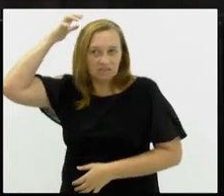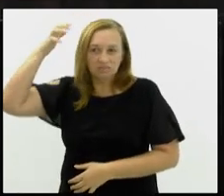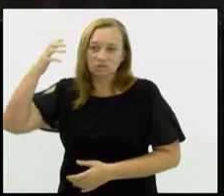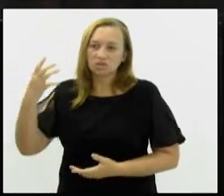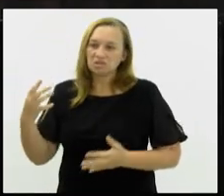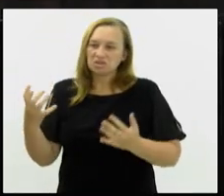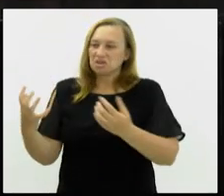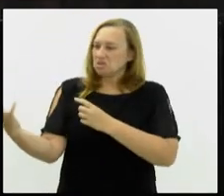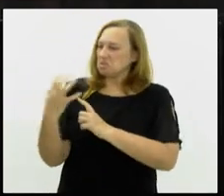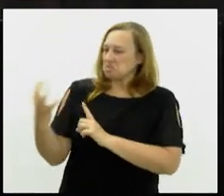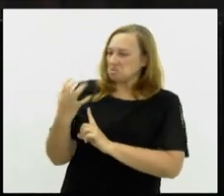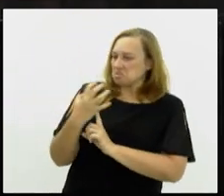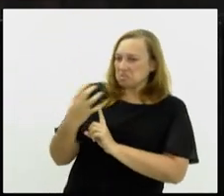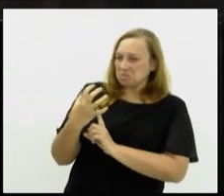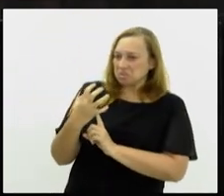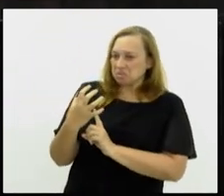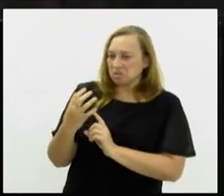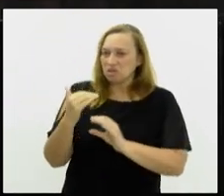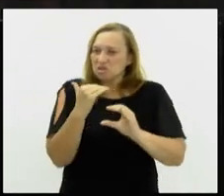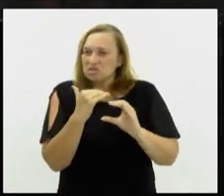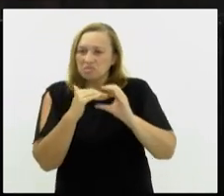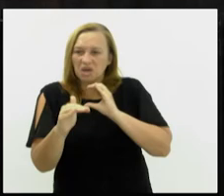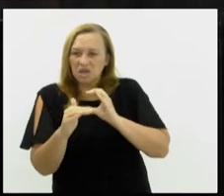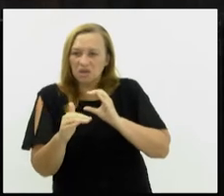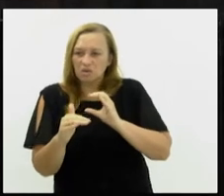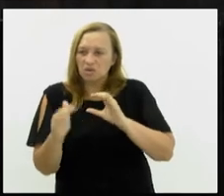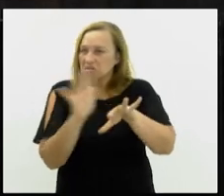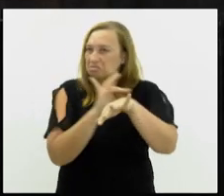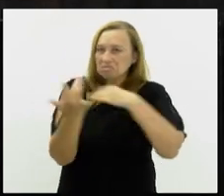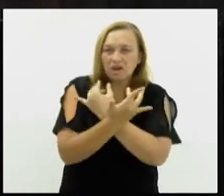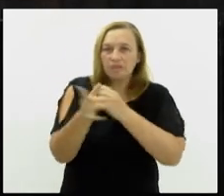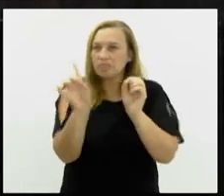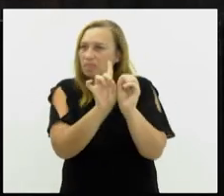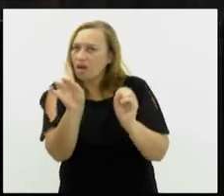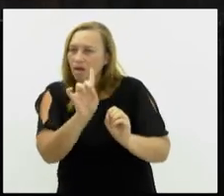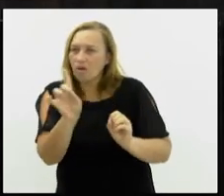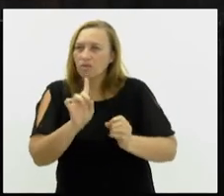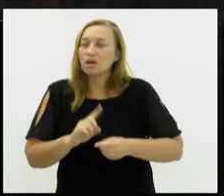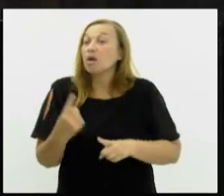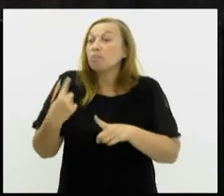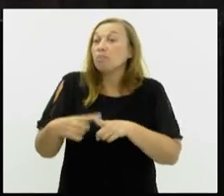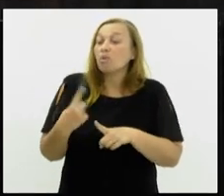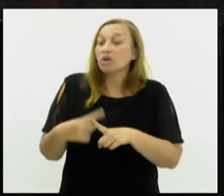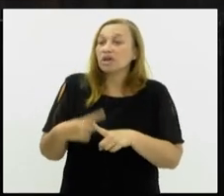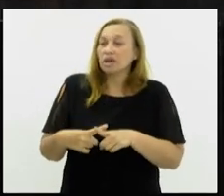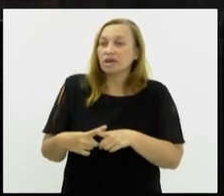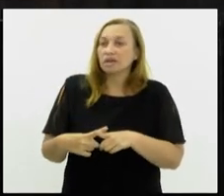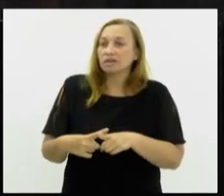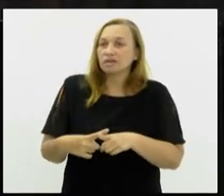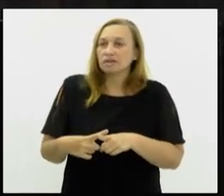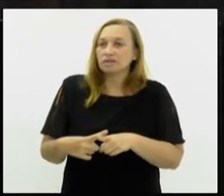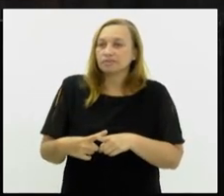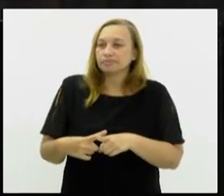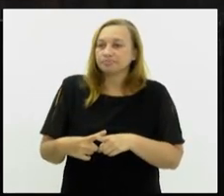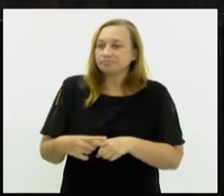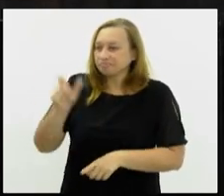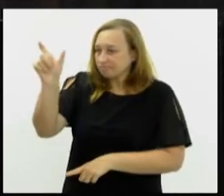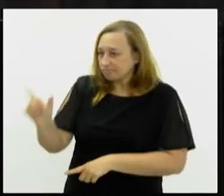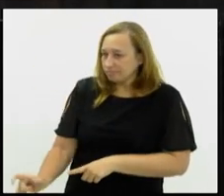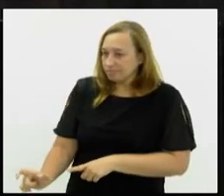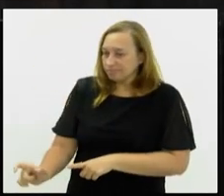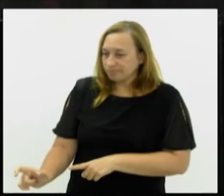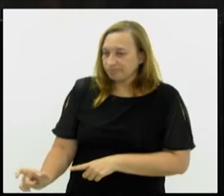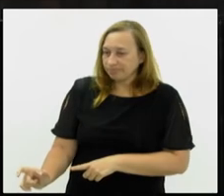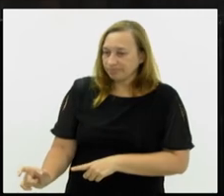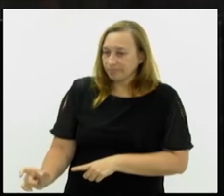concretamente no seu e-mail, nas suas redes sociais, porque ela era em si ameaça a esse